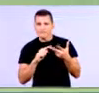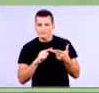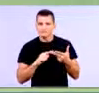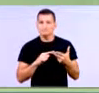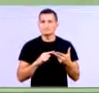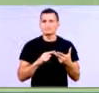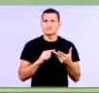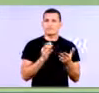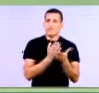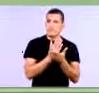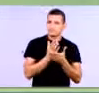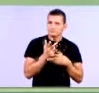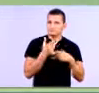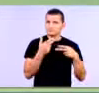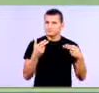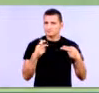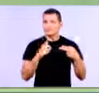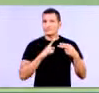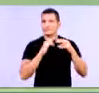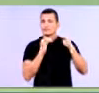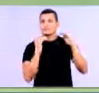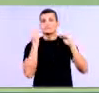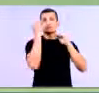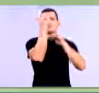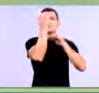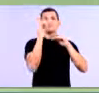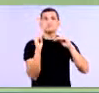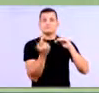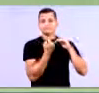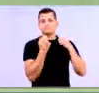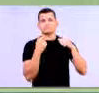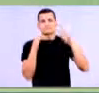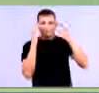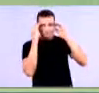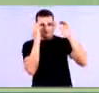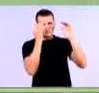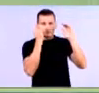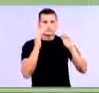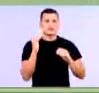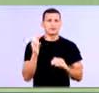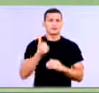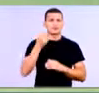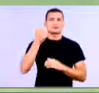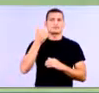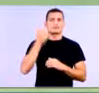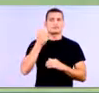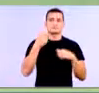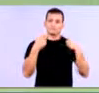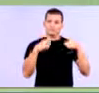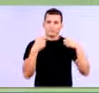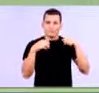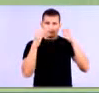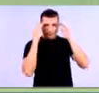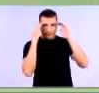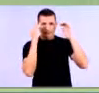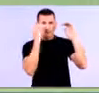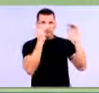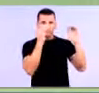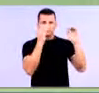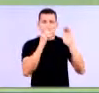alguma coisa que está acima de nós que nós devemos obedecer. Primeiro, nós devemos respeitar